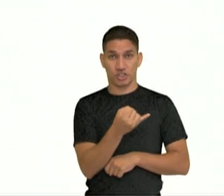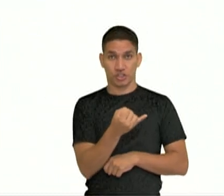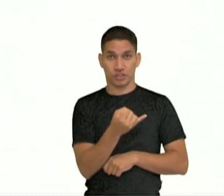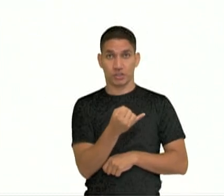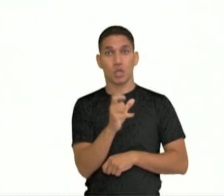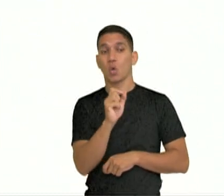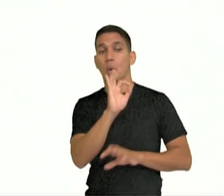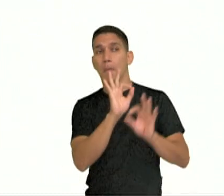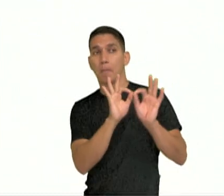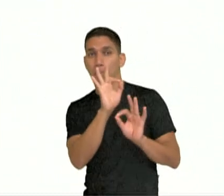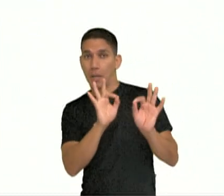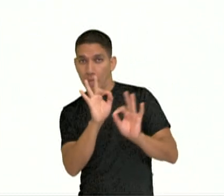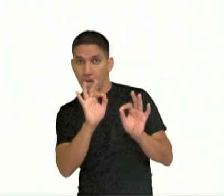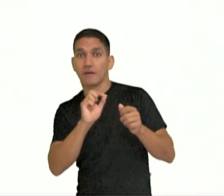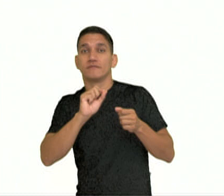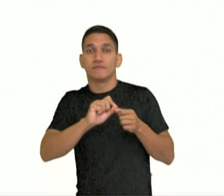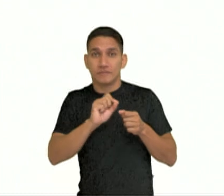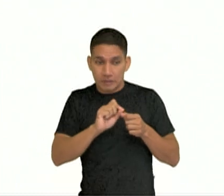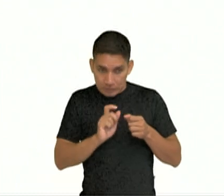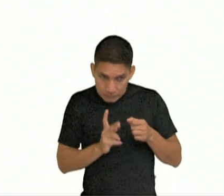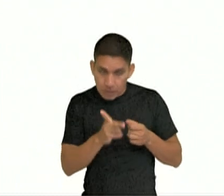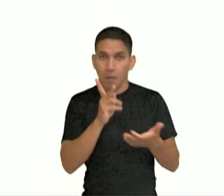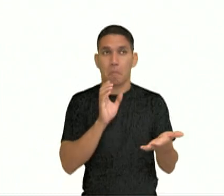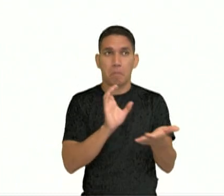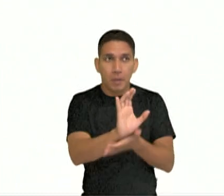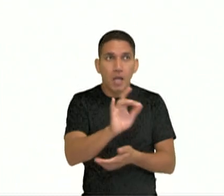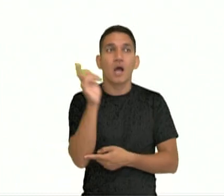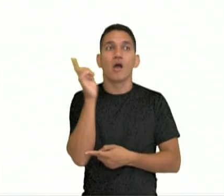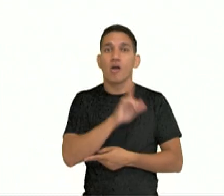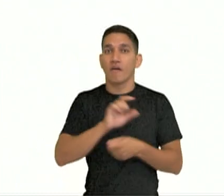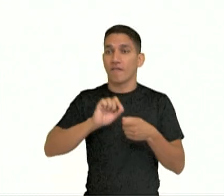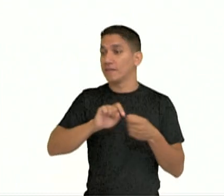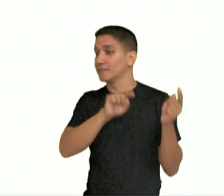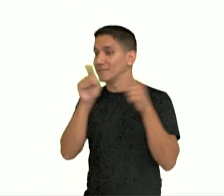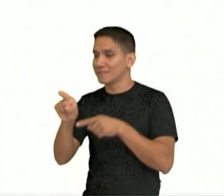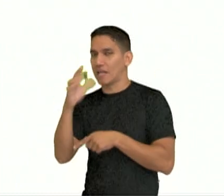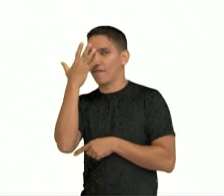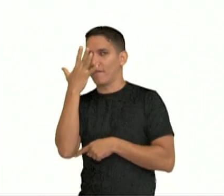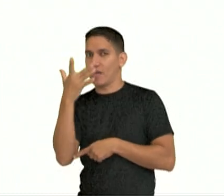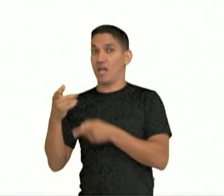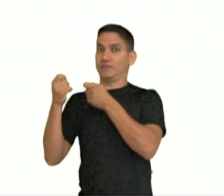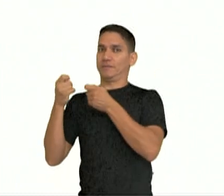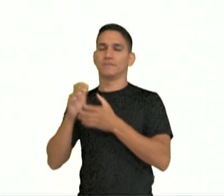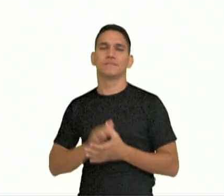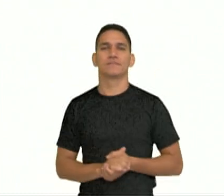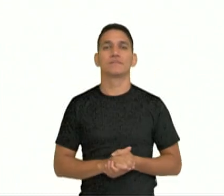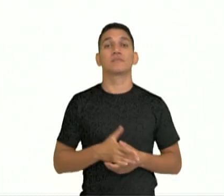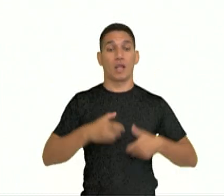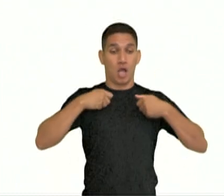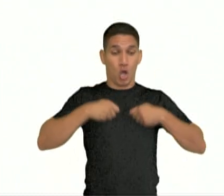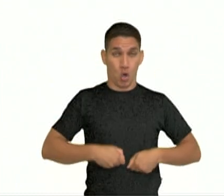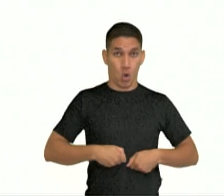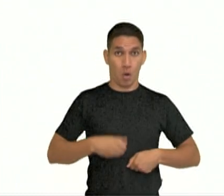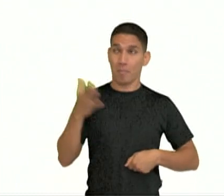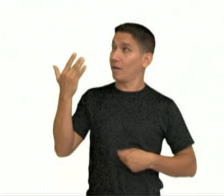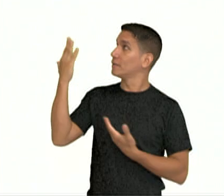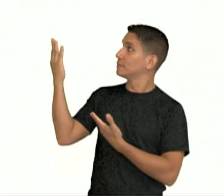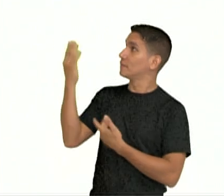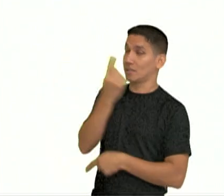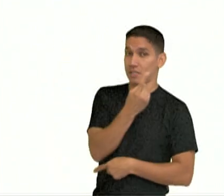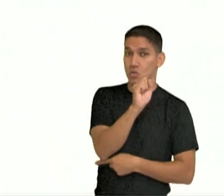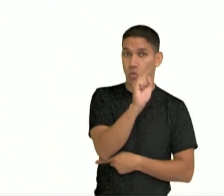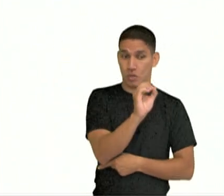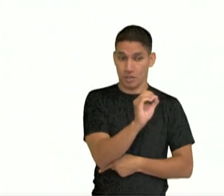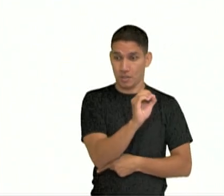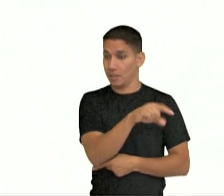planejou fazer o gasto e efetivou esse gasto em fevereiro. As roupas, ela gastava 180, ela reduziu